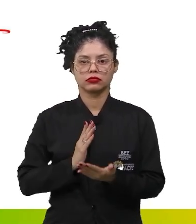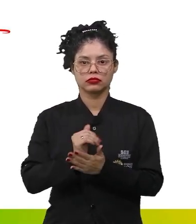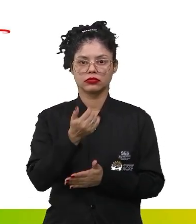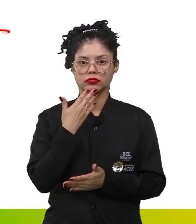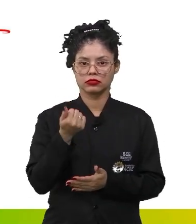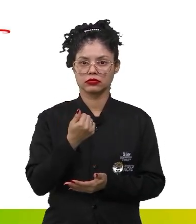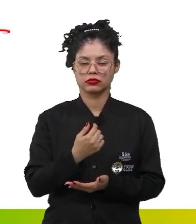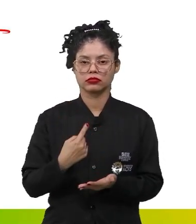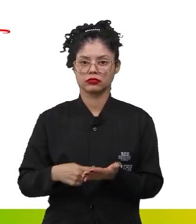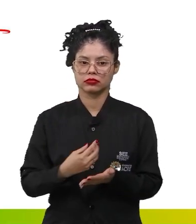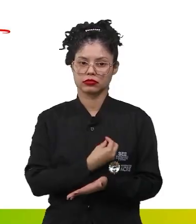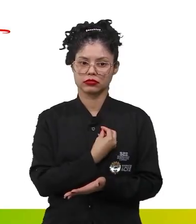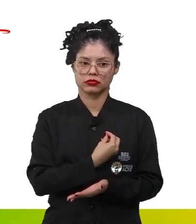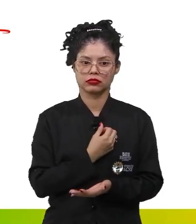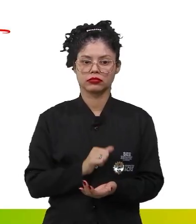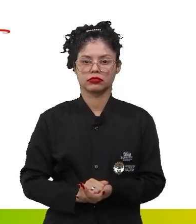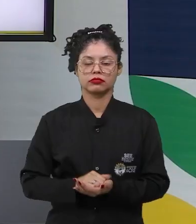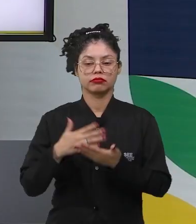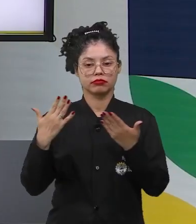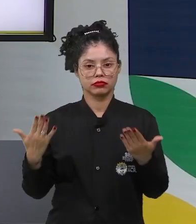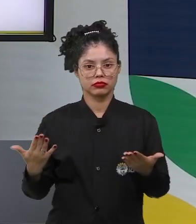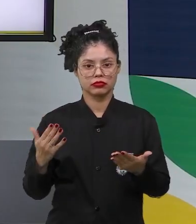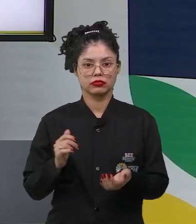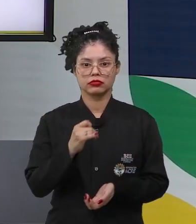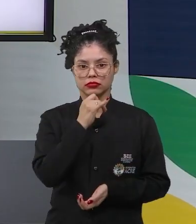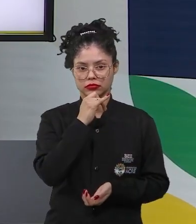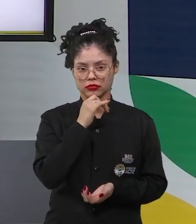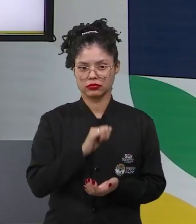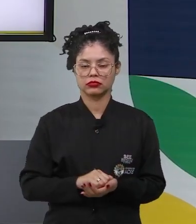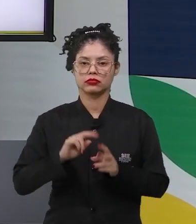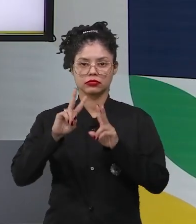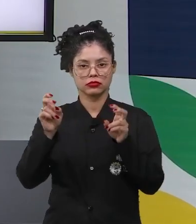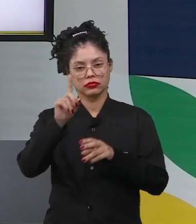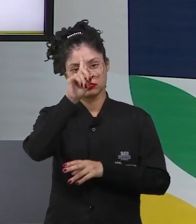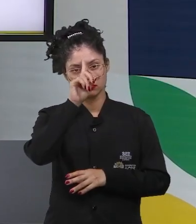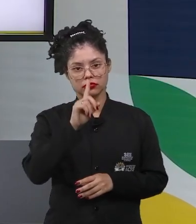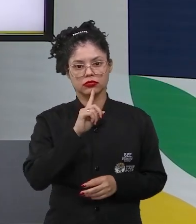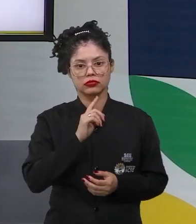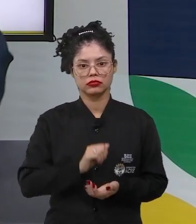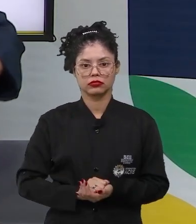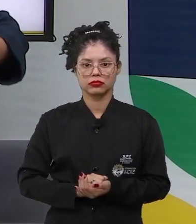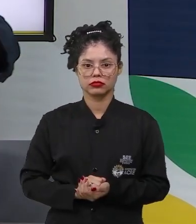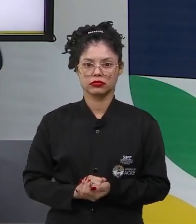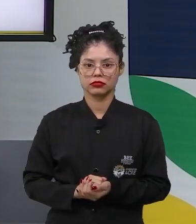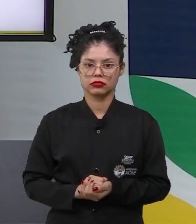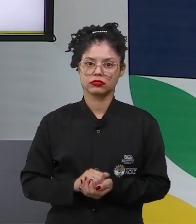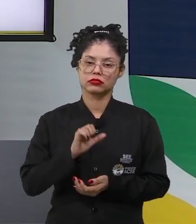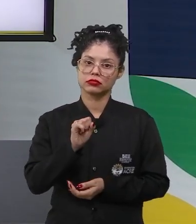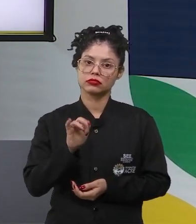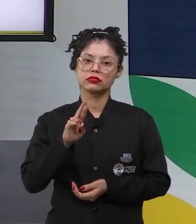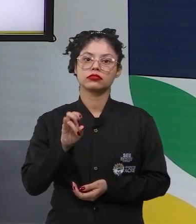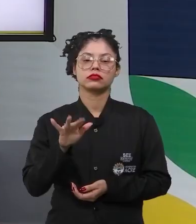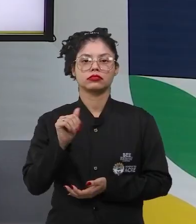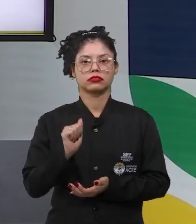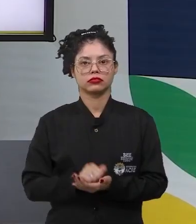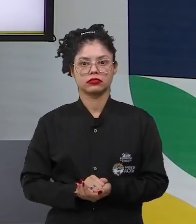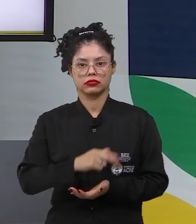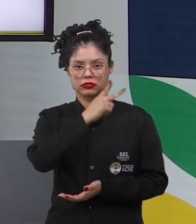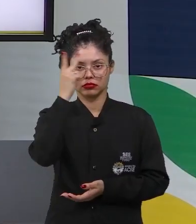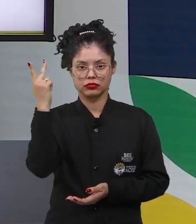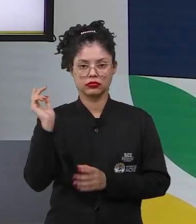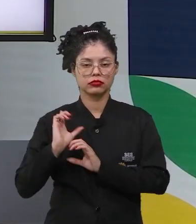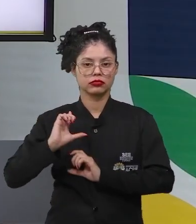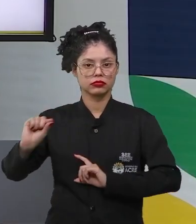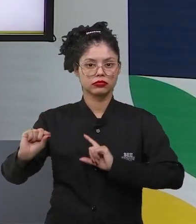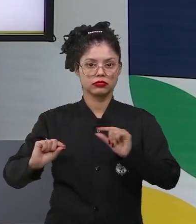de melhores condições de vida, que é justamente o exemplo retratado na imagem. A Síria, ela vive em uma guerra e as pessoas